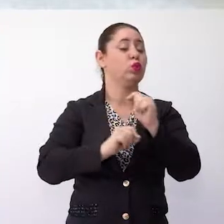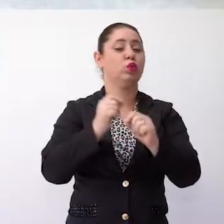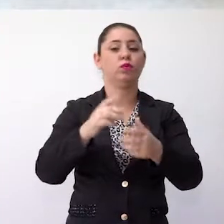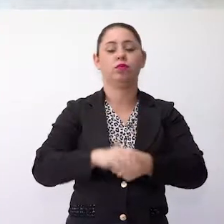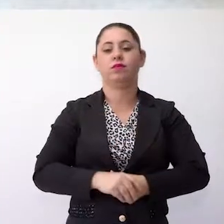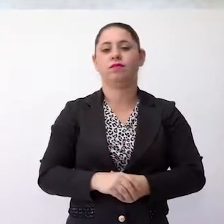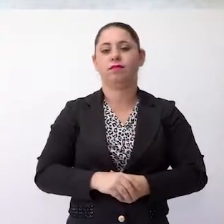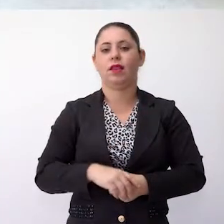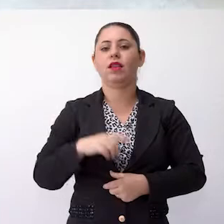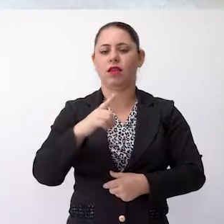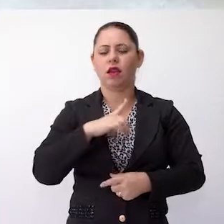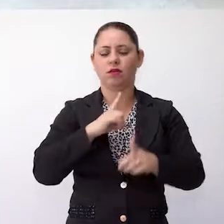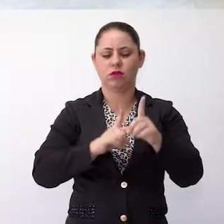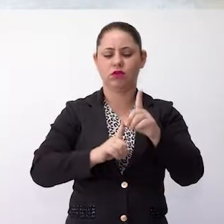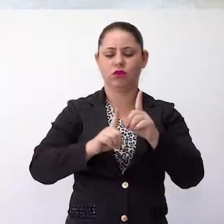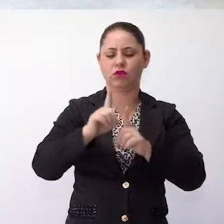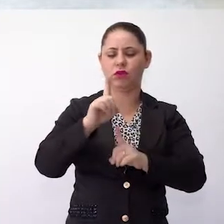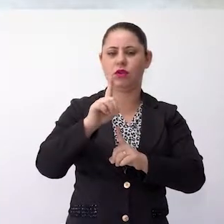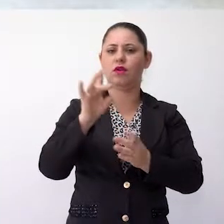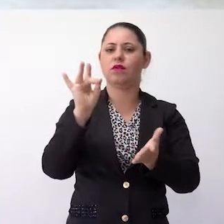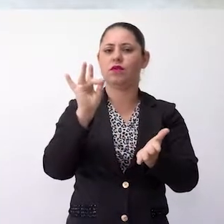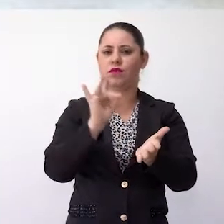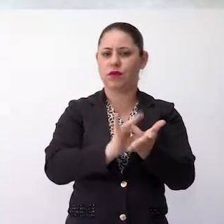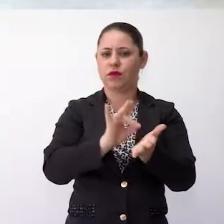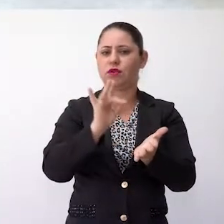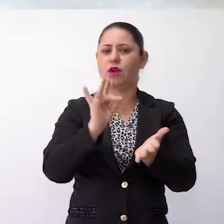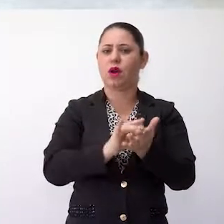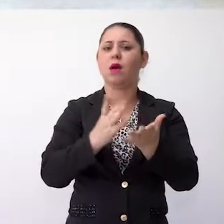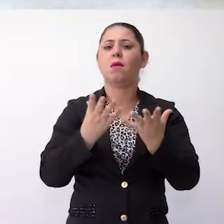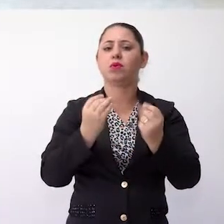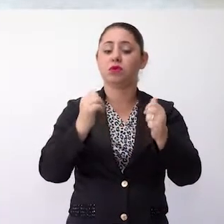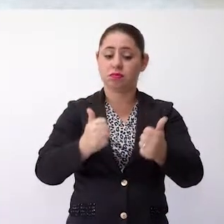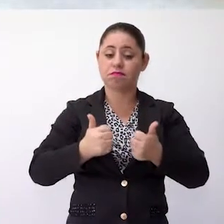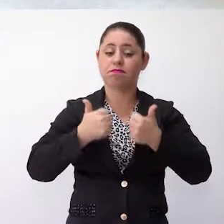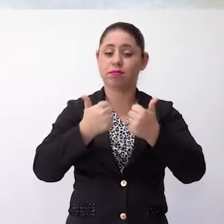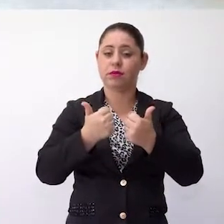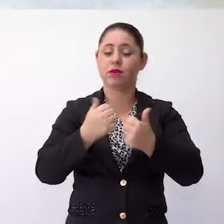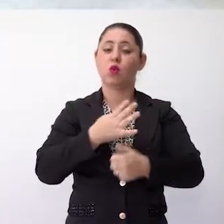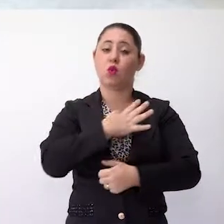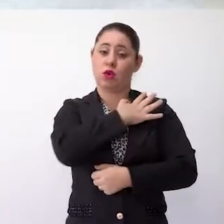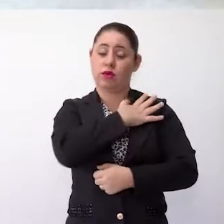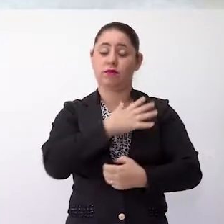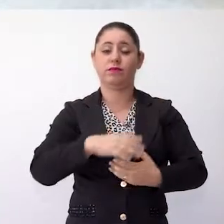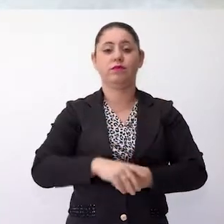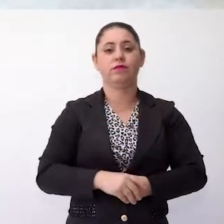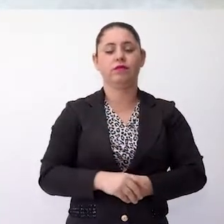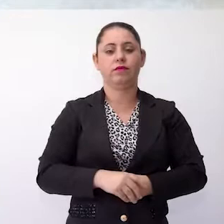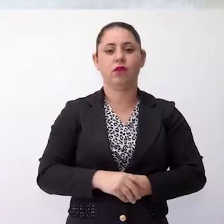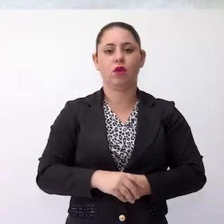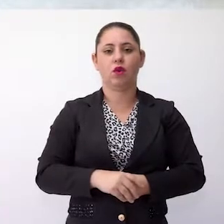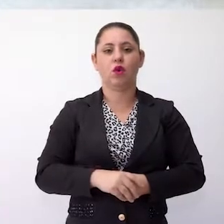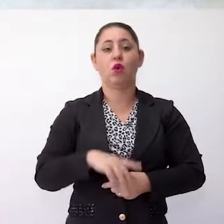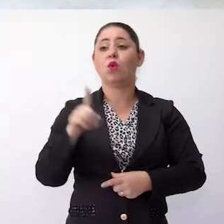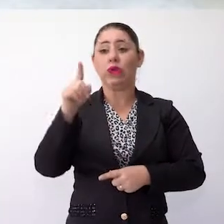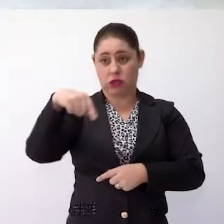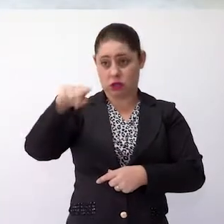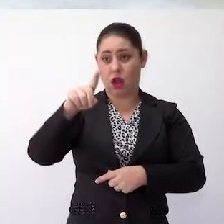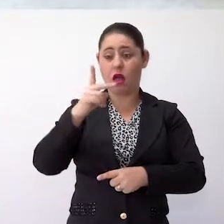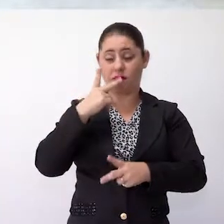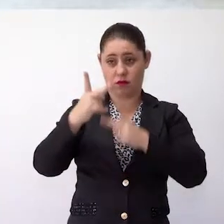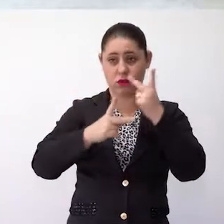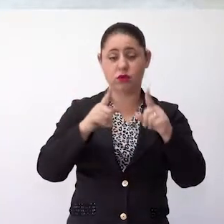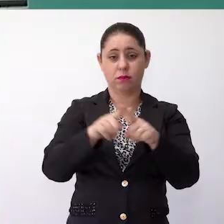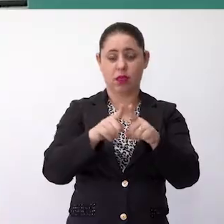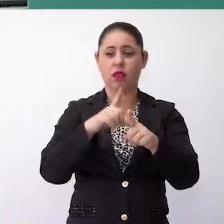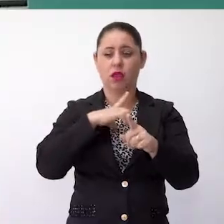exatamente. Vocês têm umas estatísticas realmente muito positivas, né, Coronel? Esse indicador que o Vilmar falou, o senhor tem